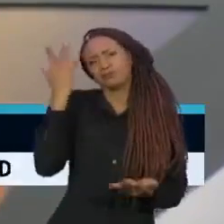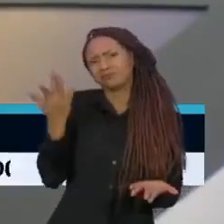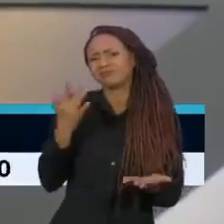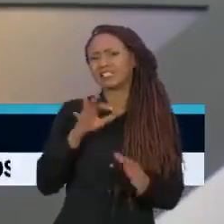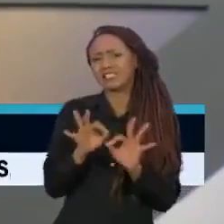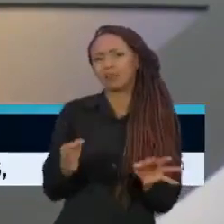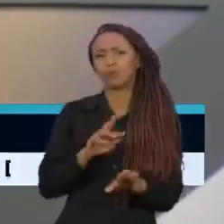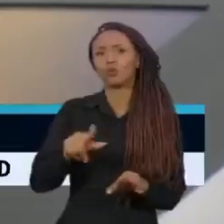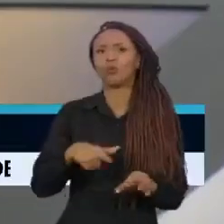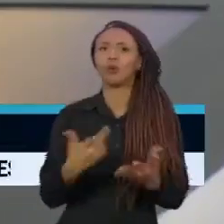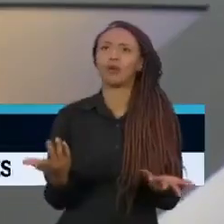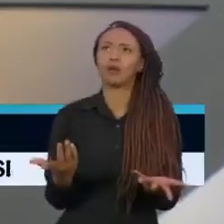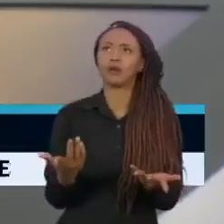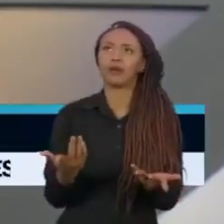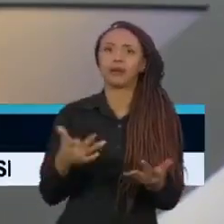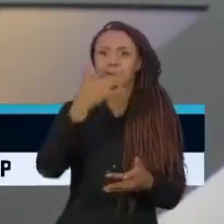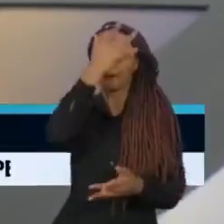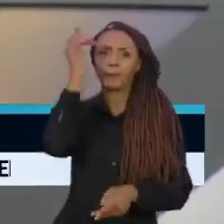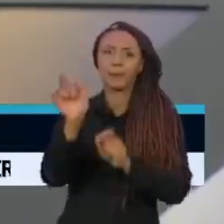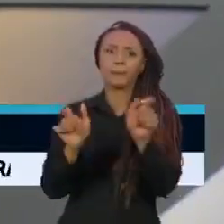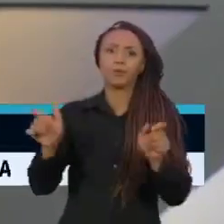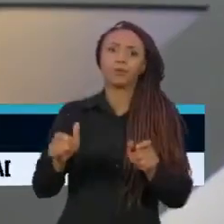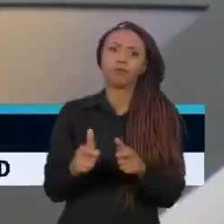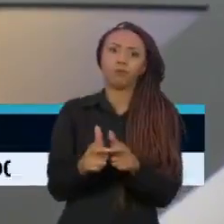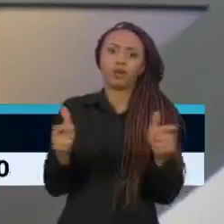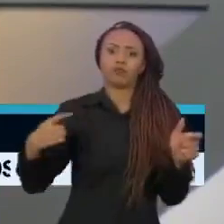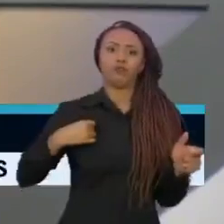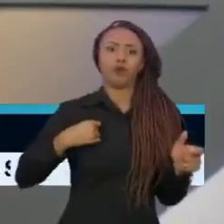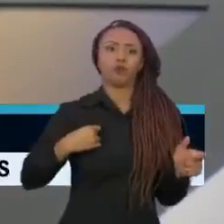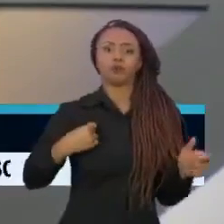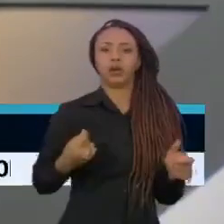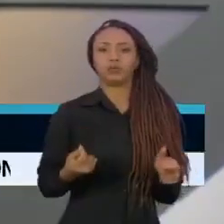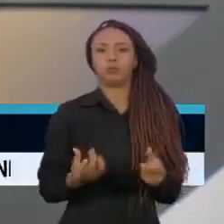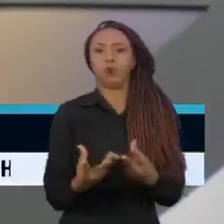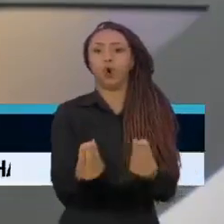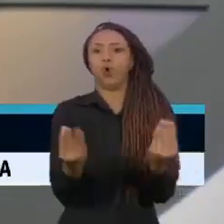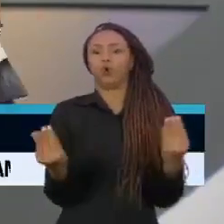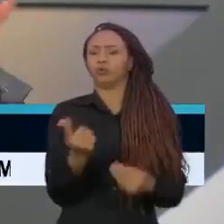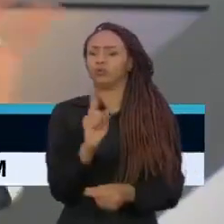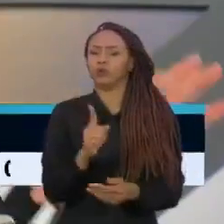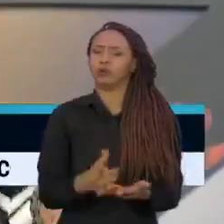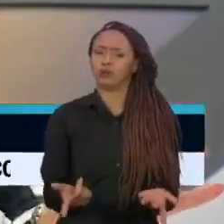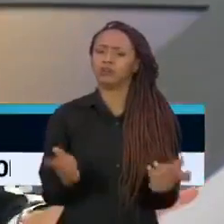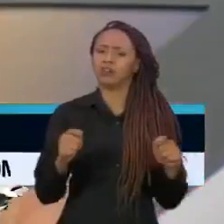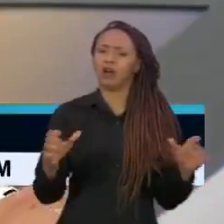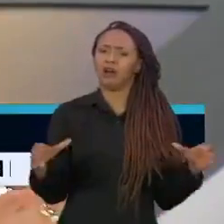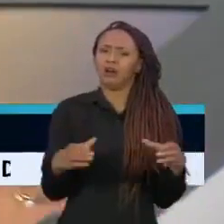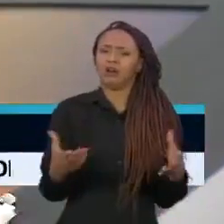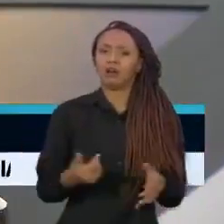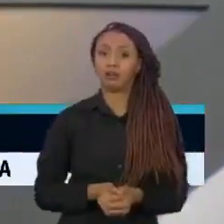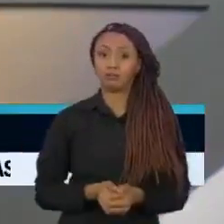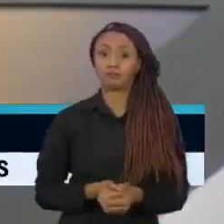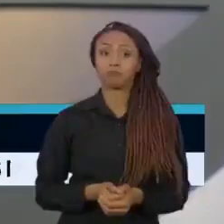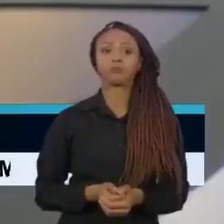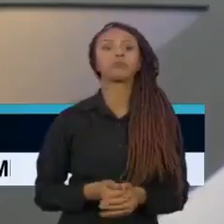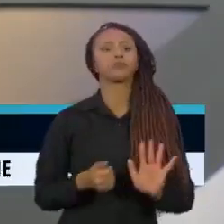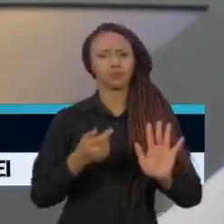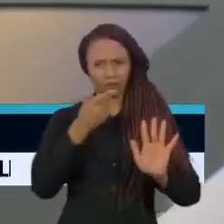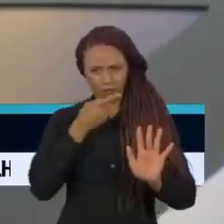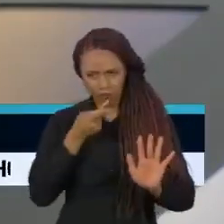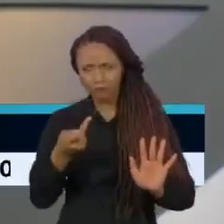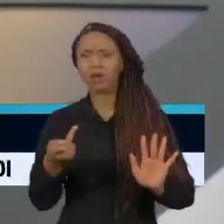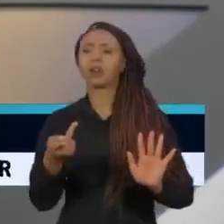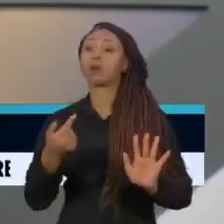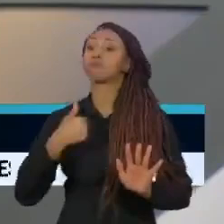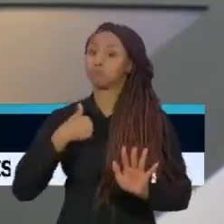que nós não estamos falando de um universo muito grande de pessoas eu só queria colocar um bom tu puder eu sou totalmente a favor do